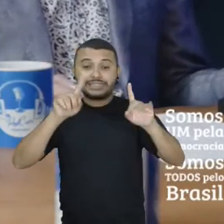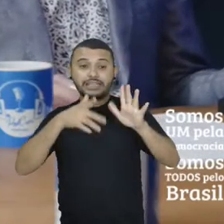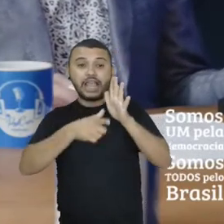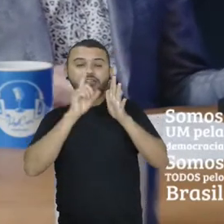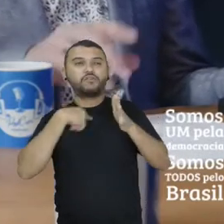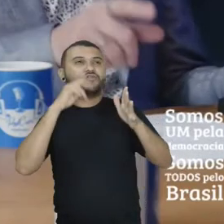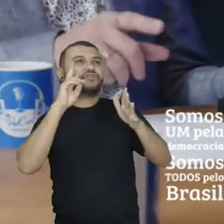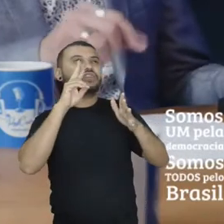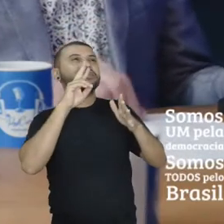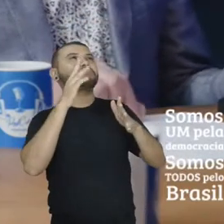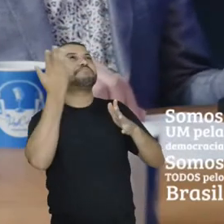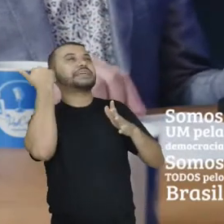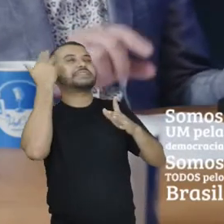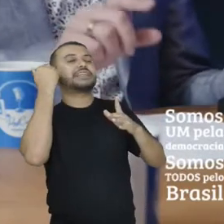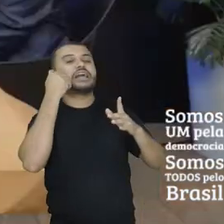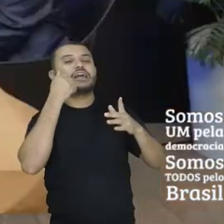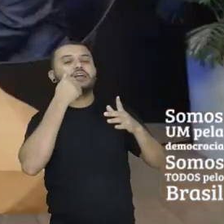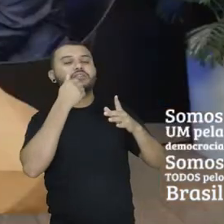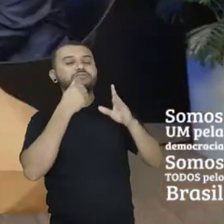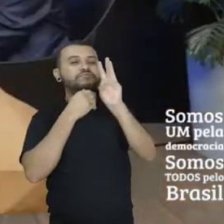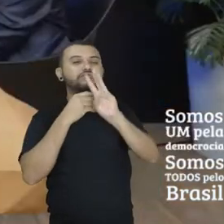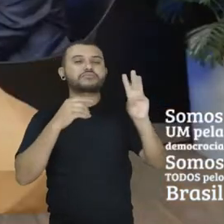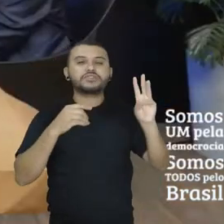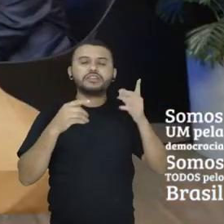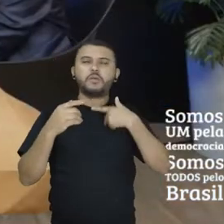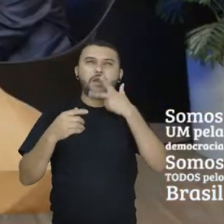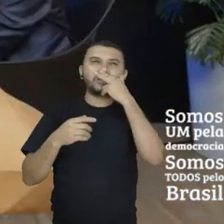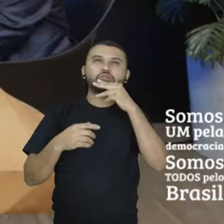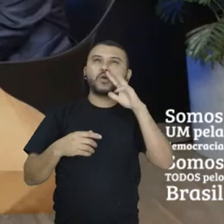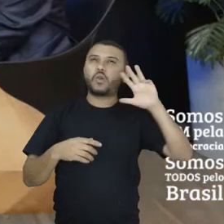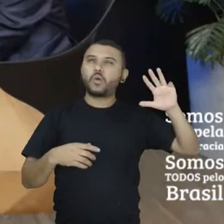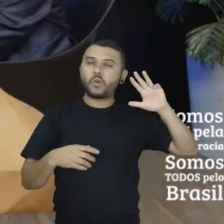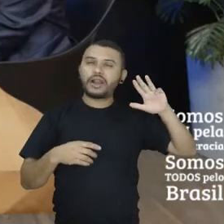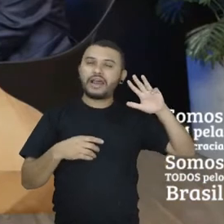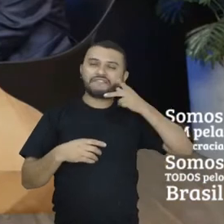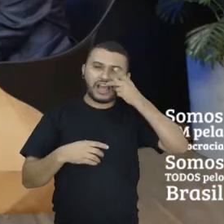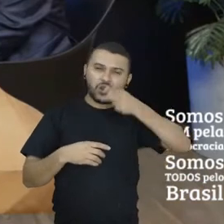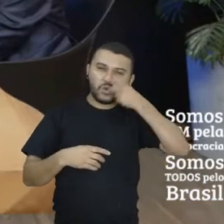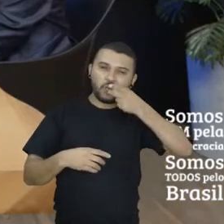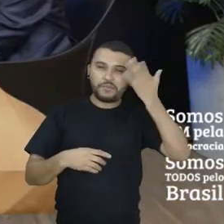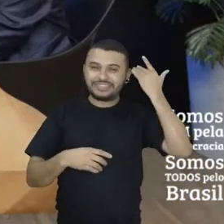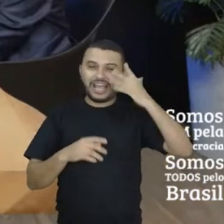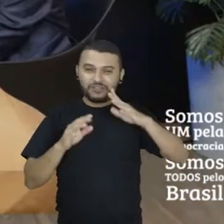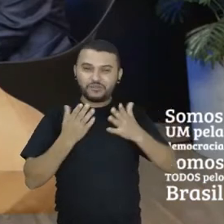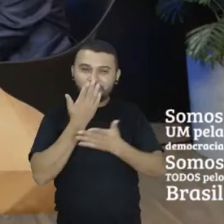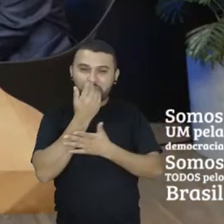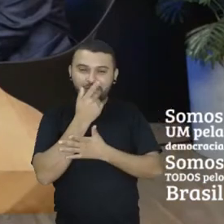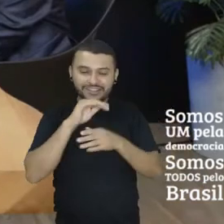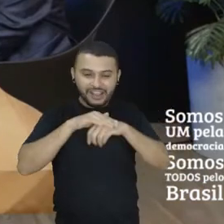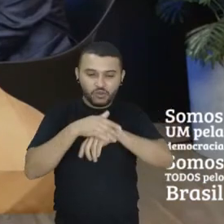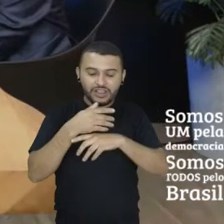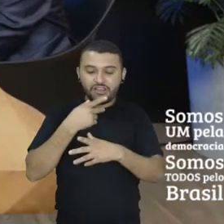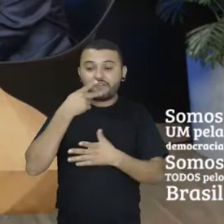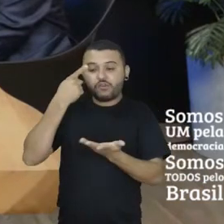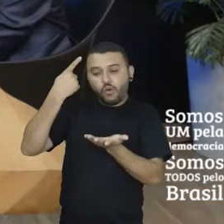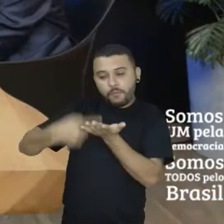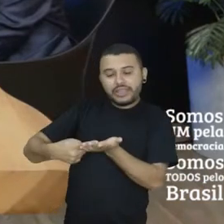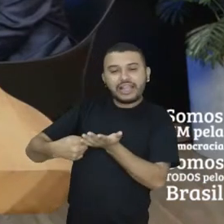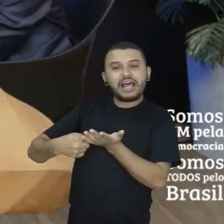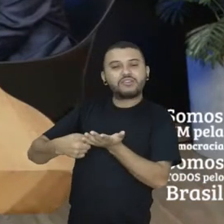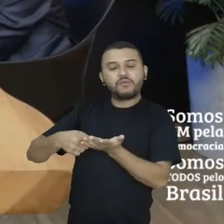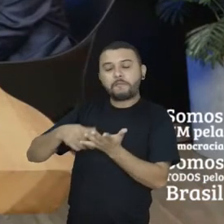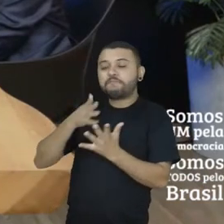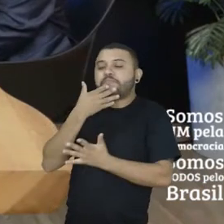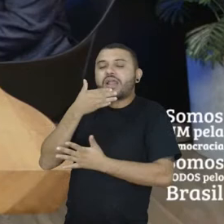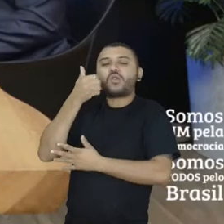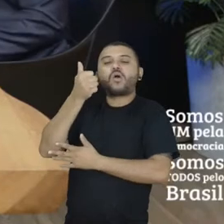ontem, acho que foi no, acho que o Lula mencionou no jantar, talvez dizendo que foi a melhor coisa que ele fez foi